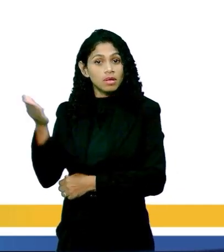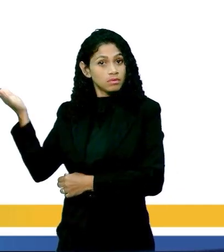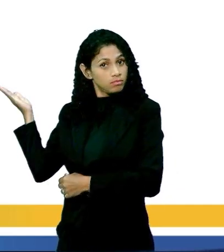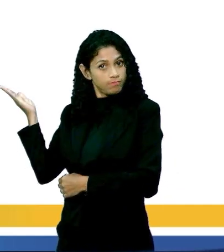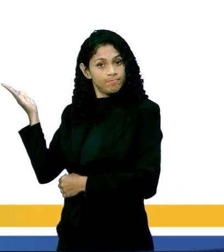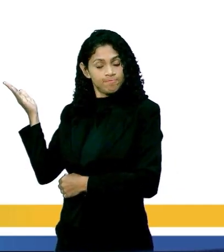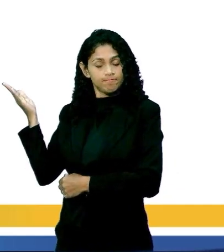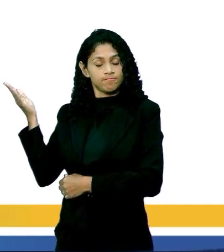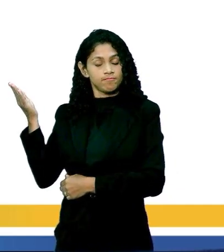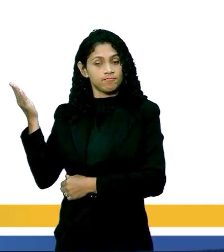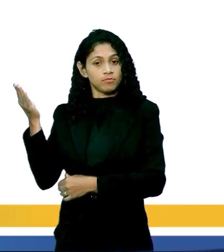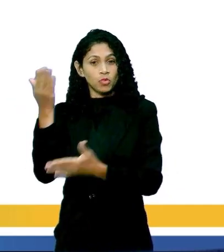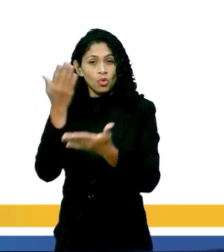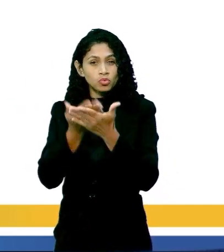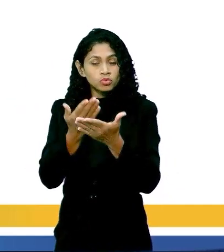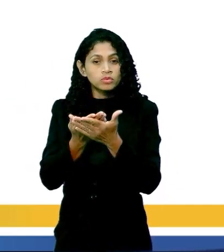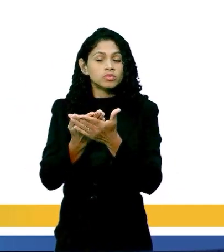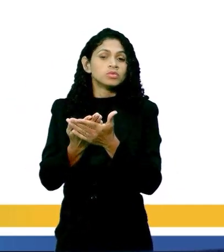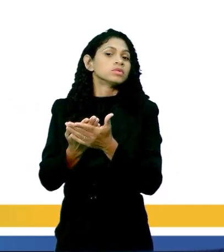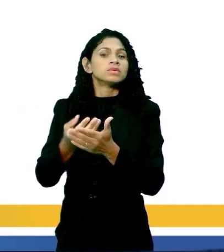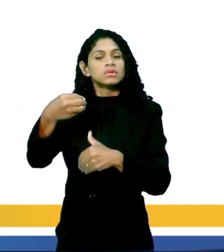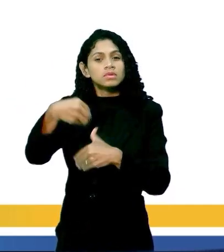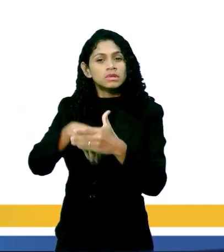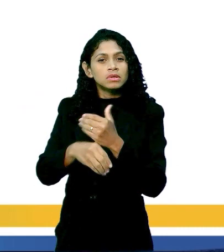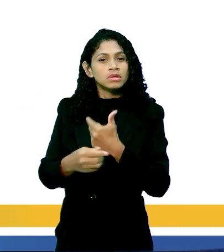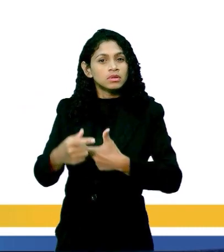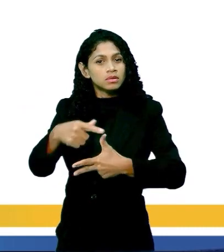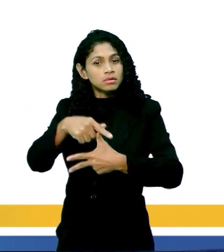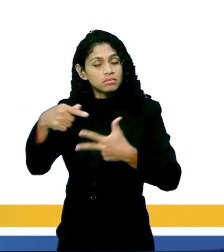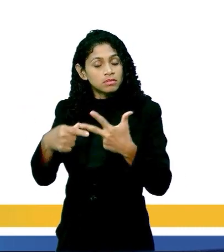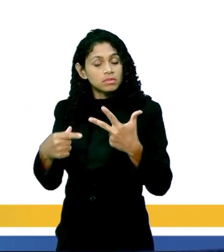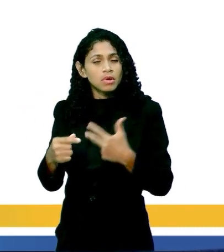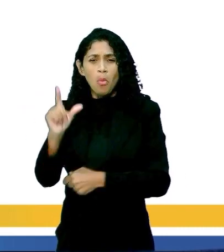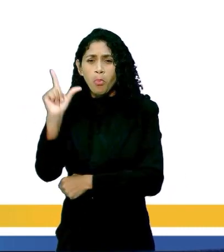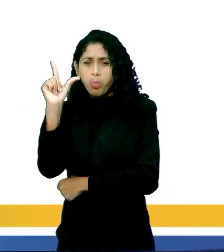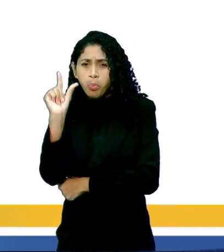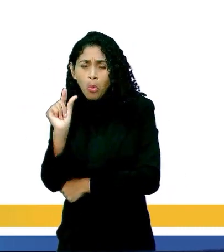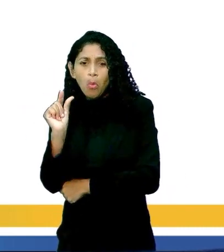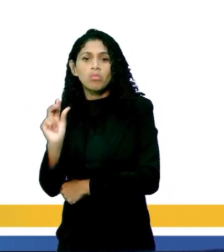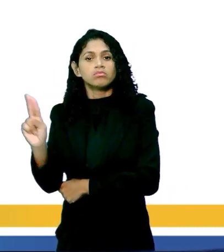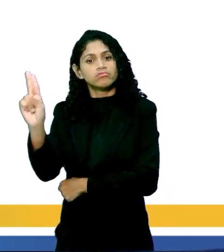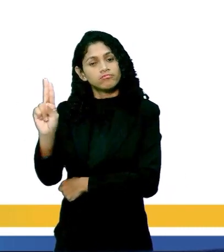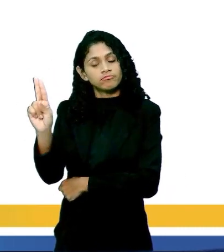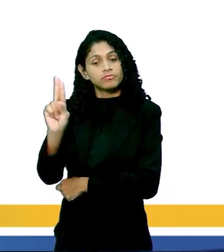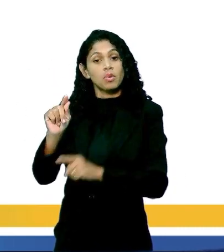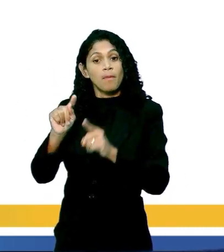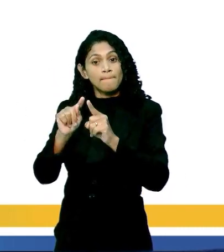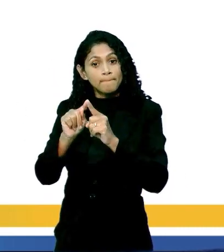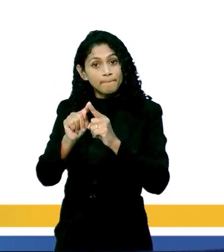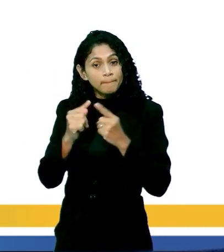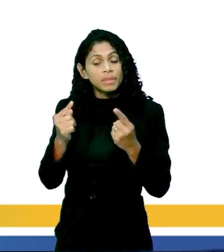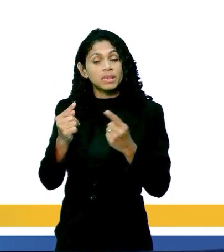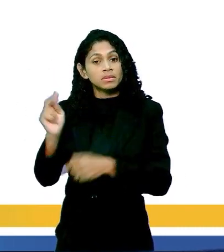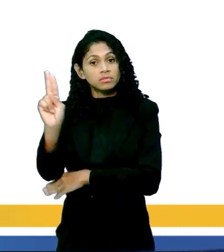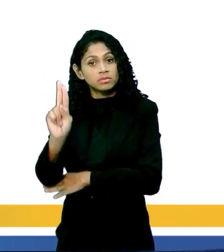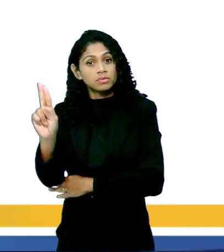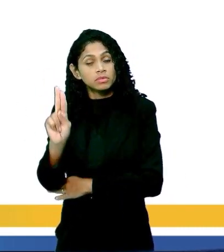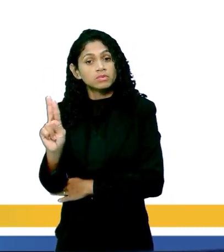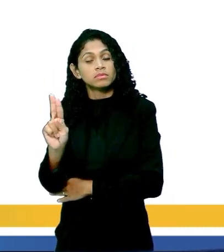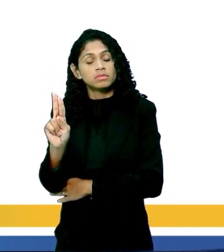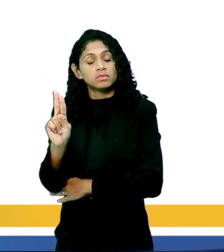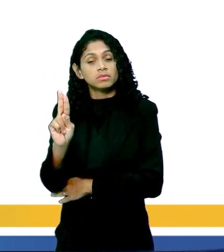ela acaba sendo uma fórmula pouco utilizada. É importante saber que a equação de Torricelli é utilizada quando você tem